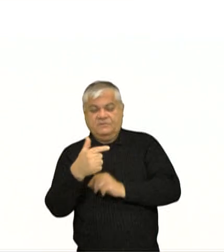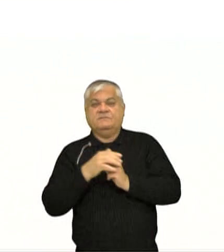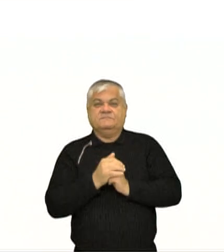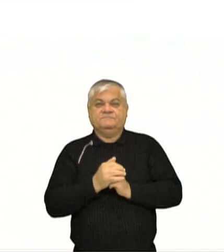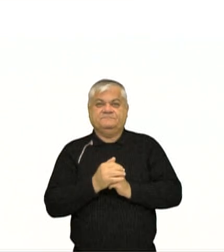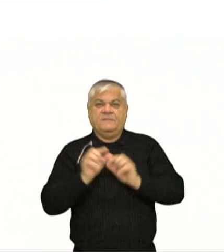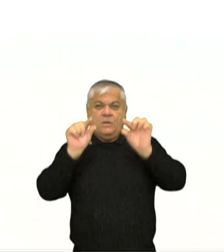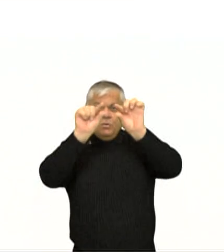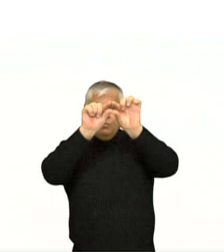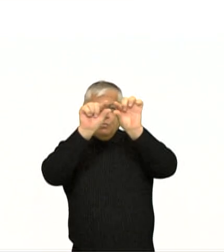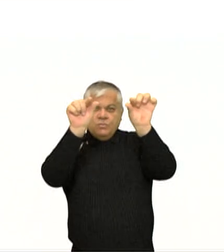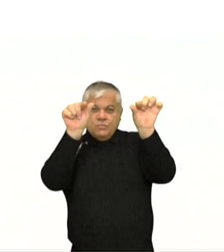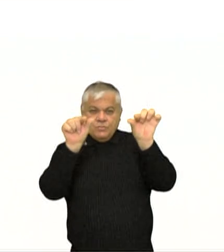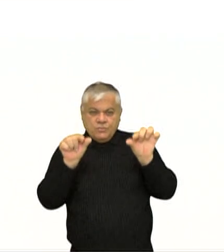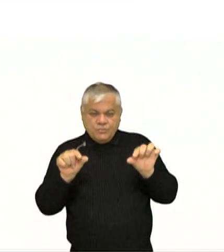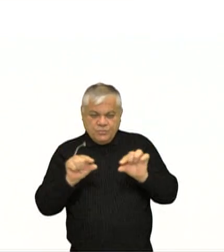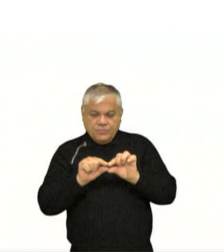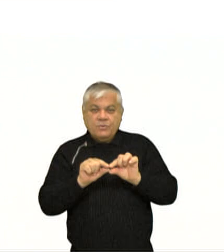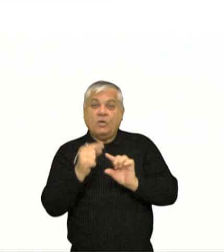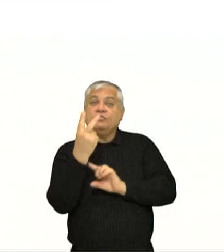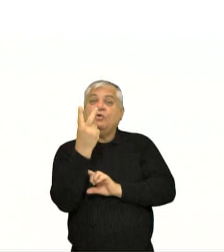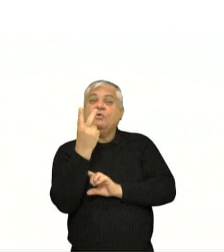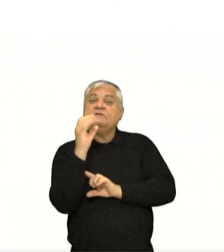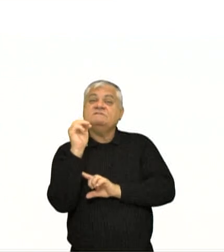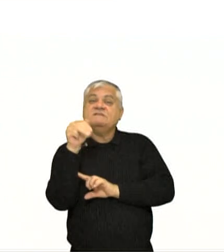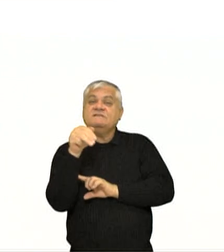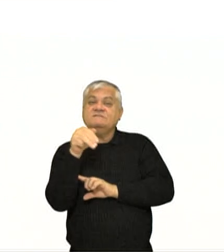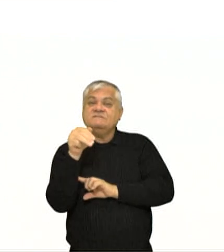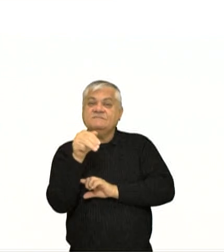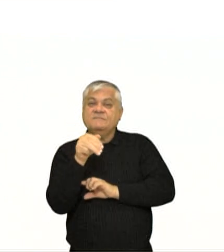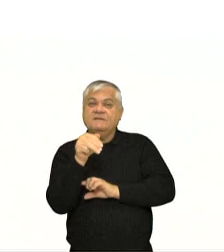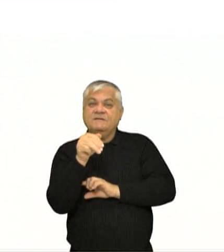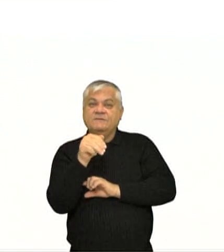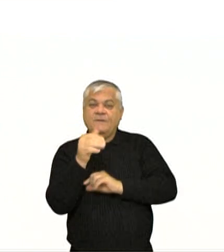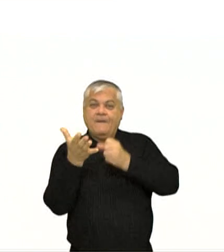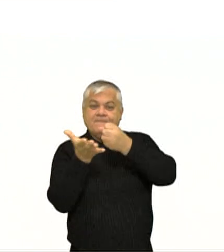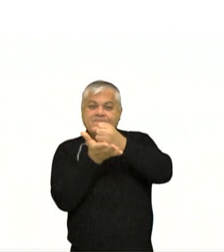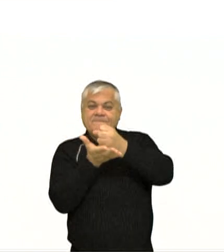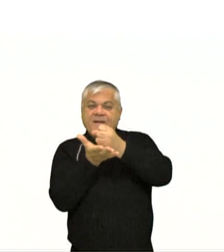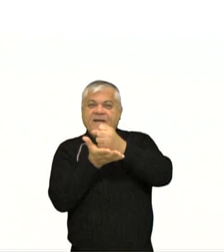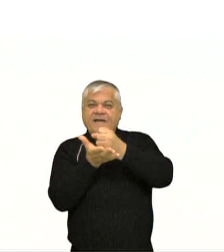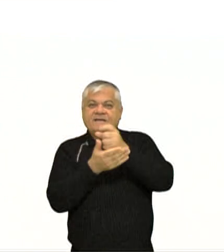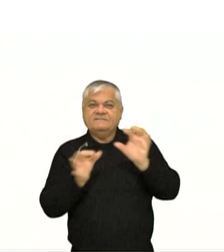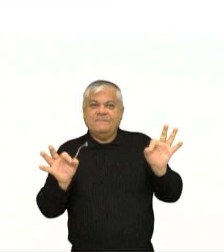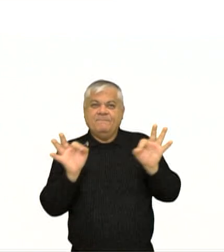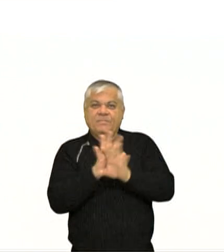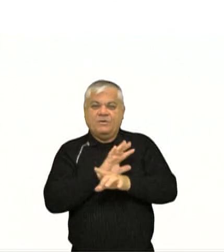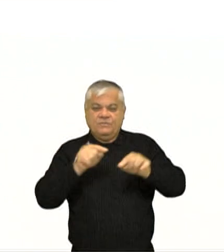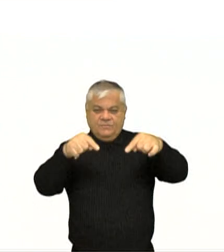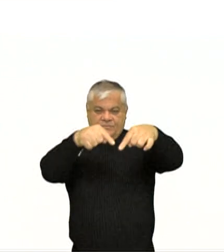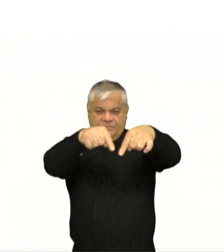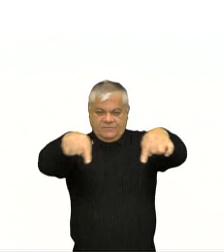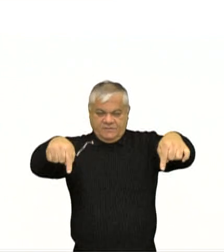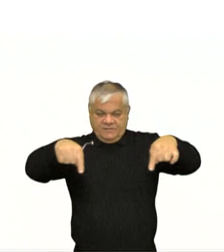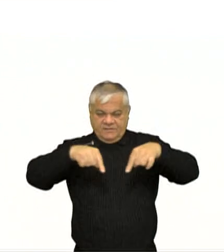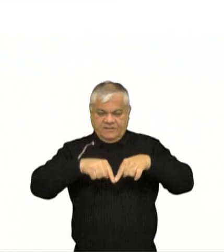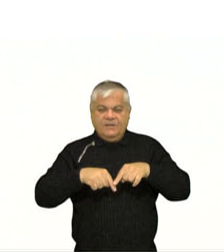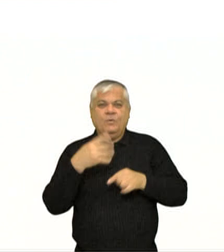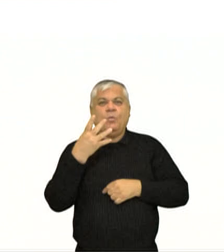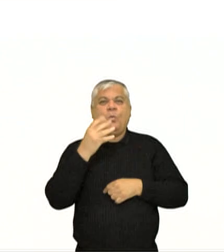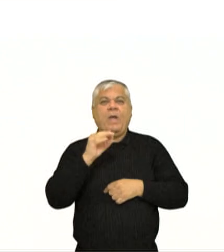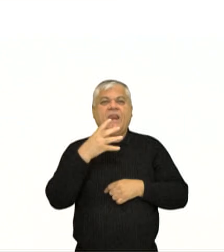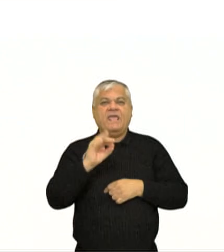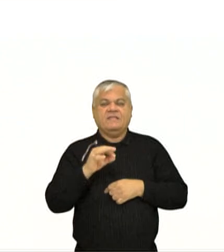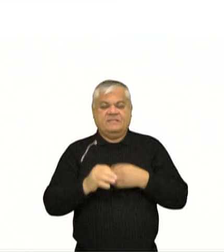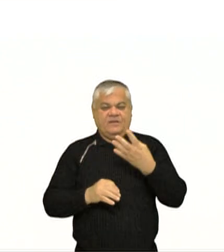42. Após isso, estará pronta a base do nosso tabuleiro, um quadrado de 40 por 40